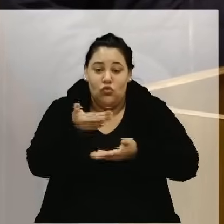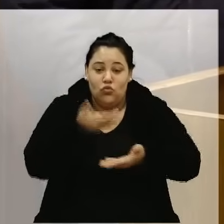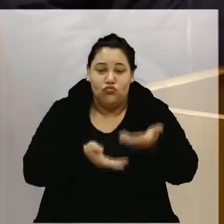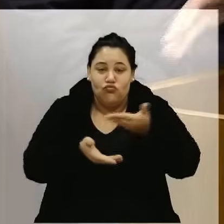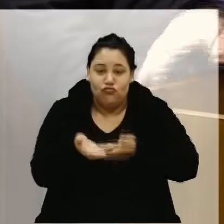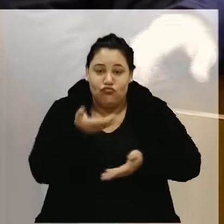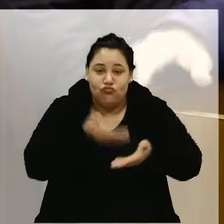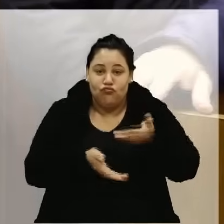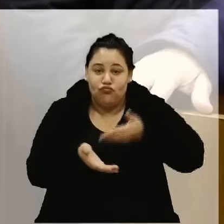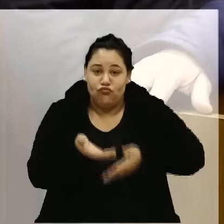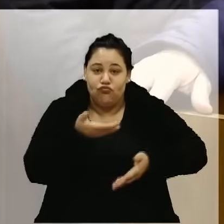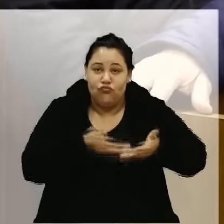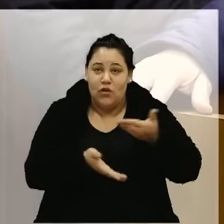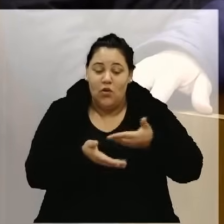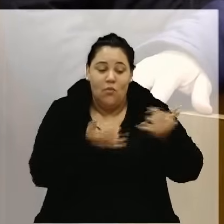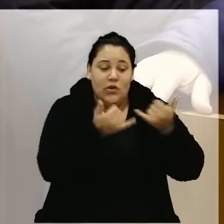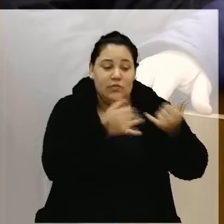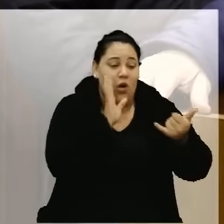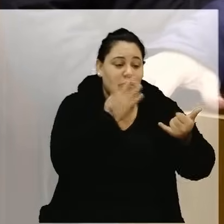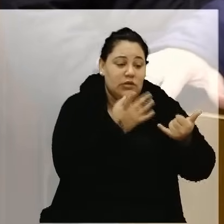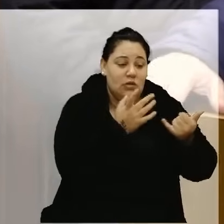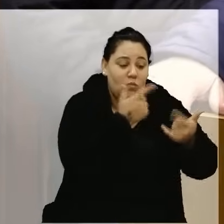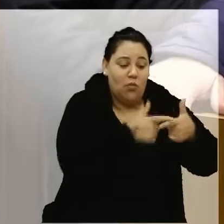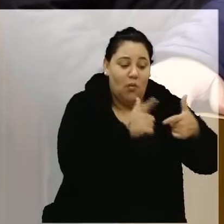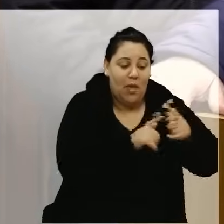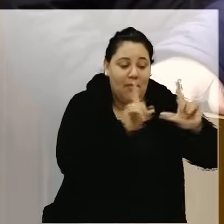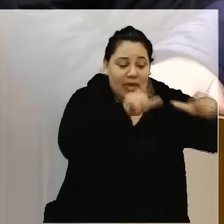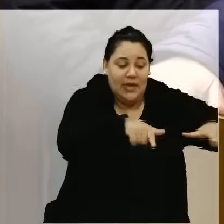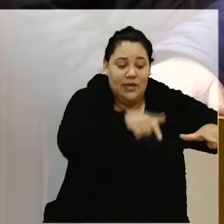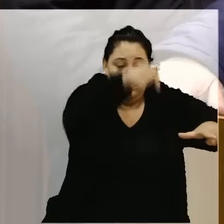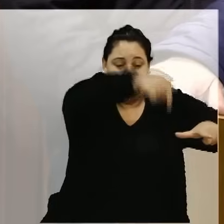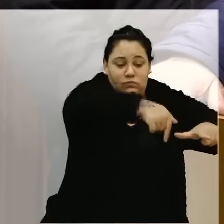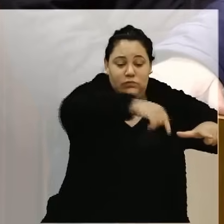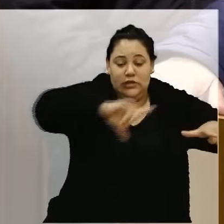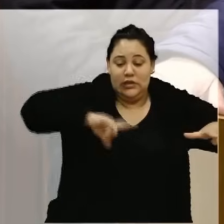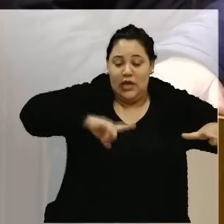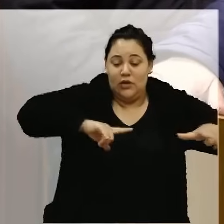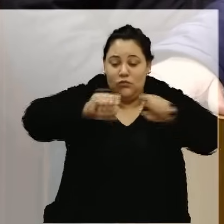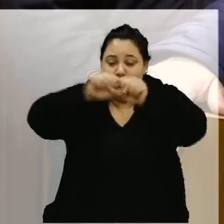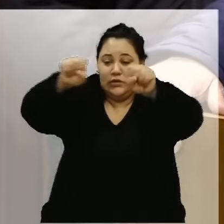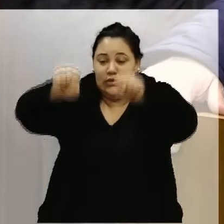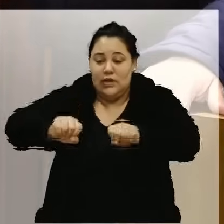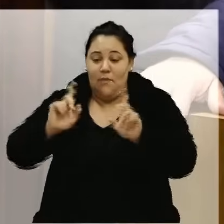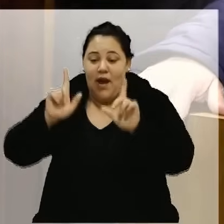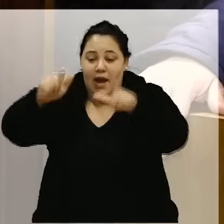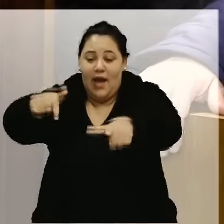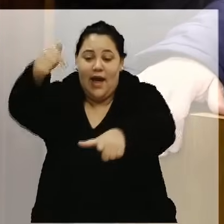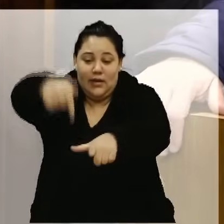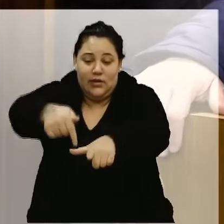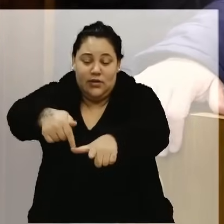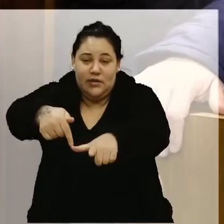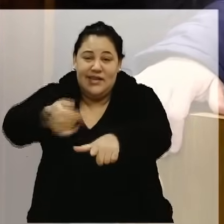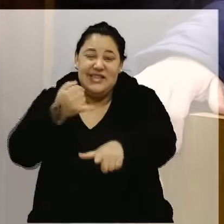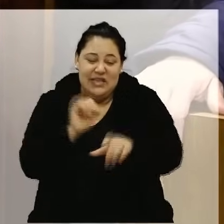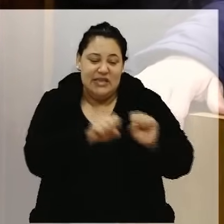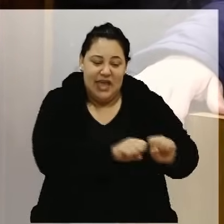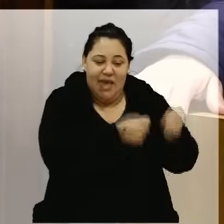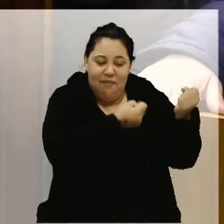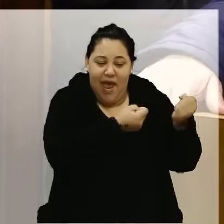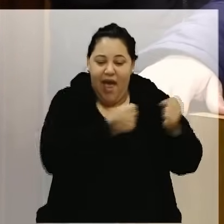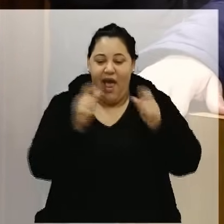de desabastecimento do Faxinal, nós vamos ter o sistema por meio do centro de